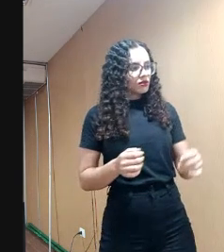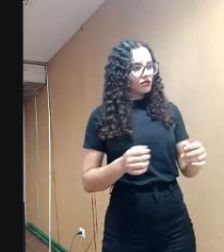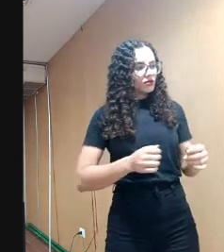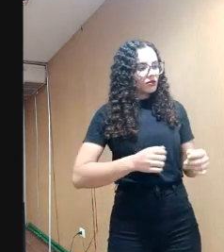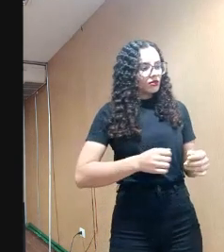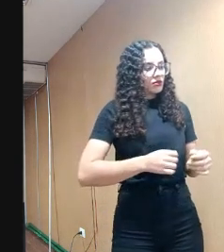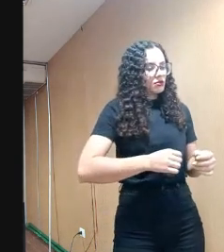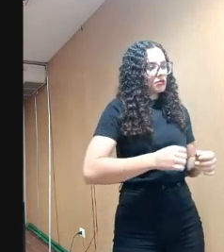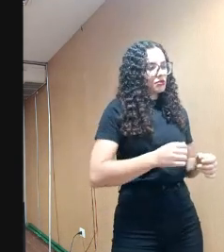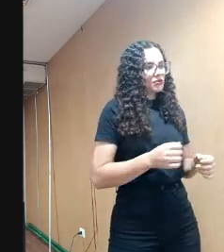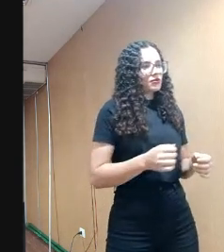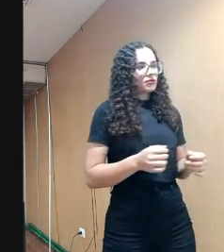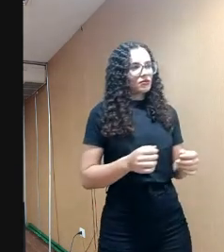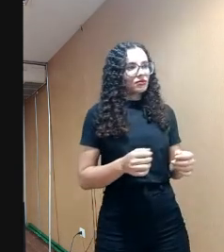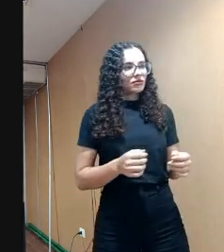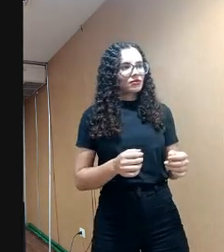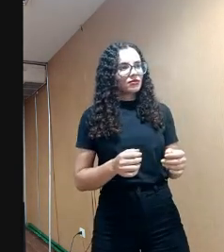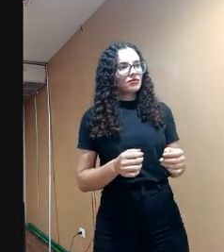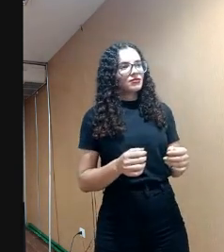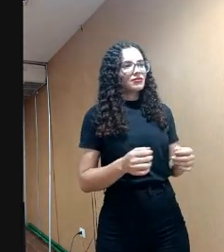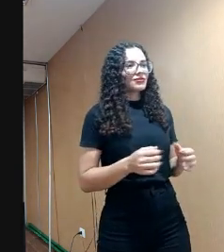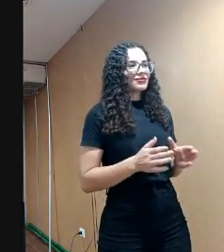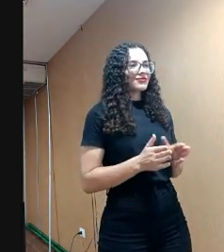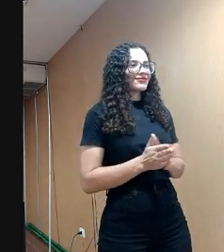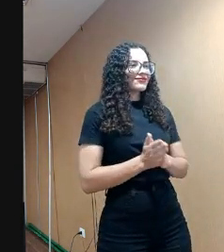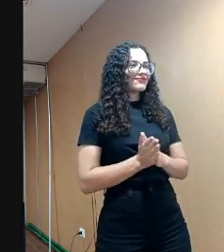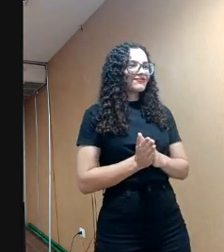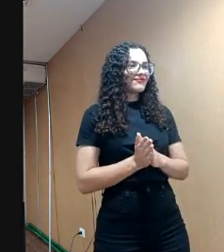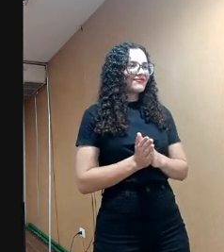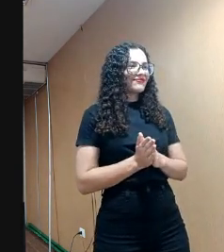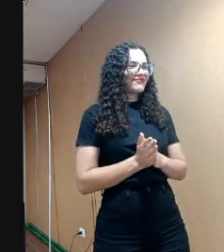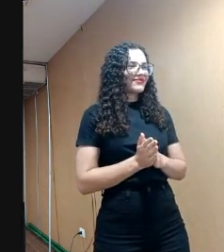Sem o trabalho primoroso, né, de toda